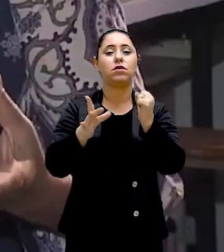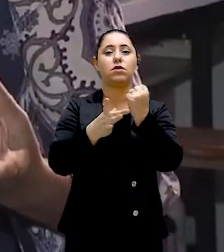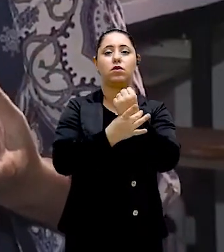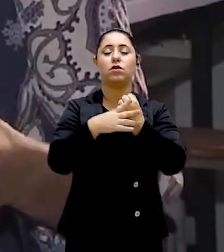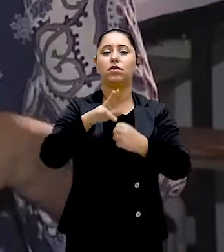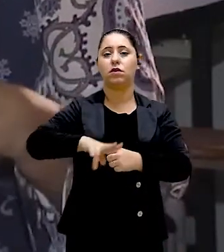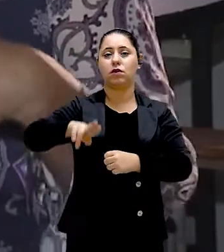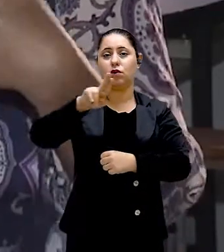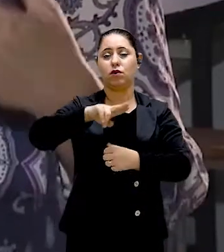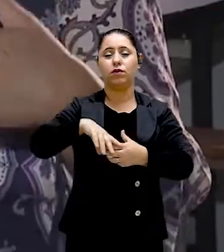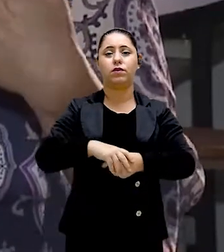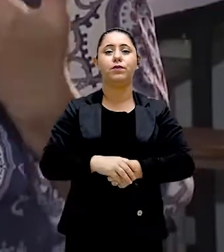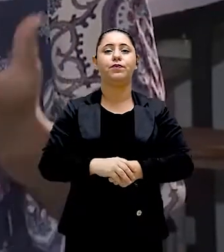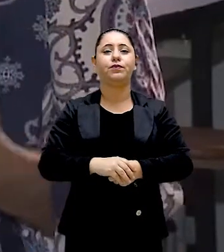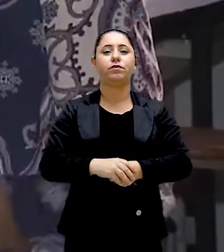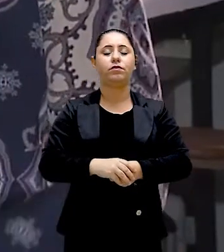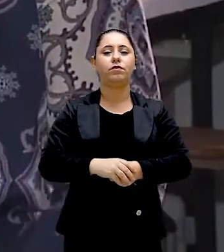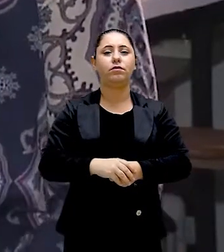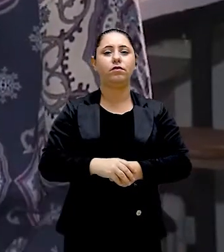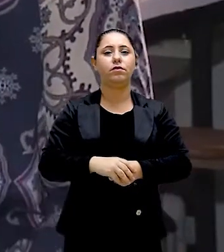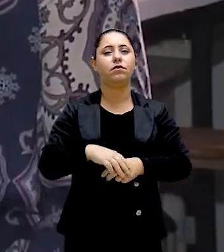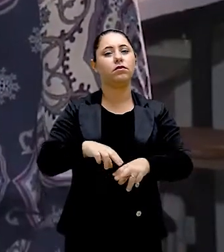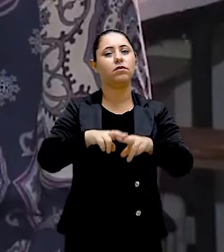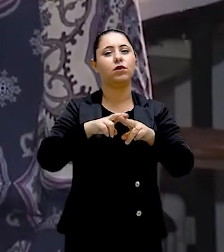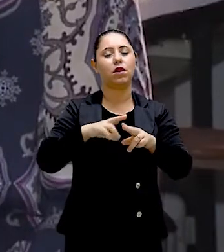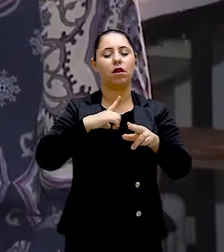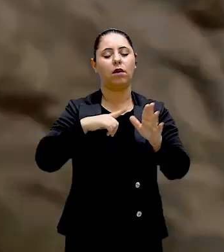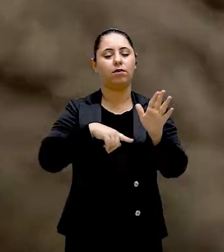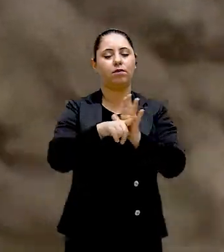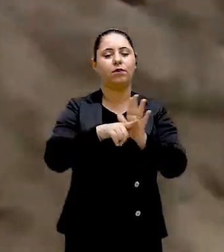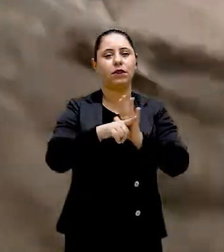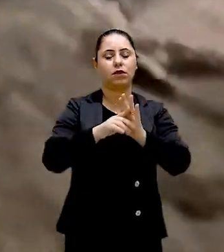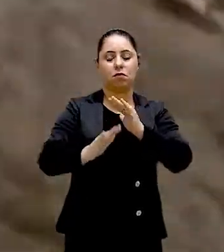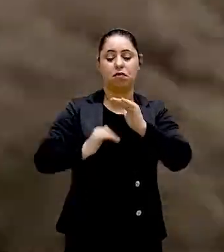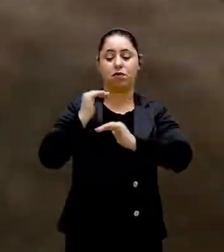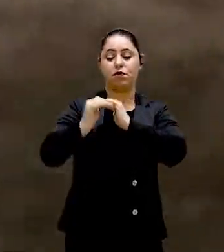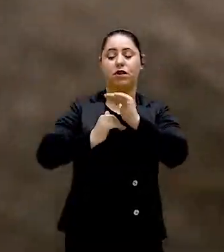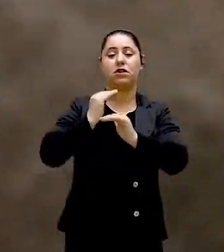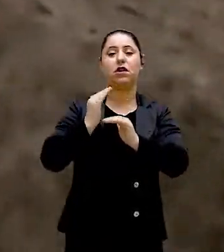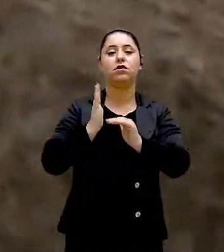dele. Então nós já estamos com uma pesquisa bastante avançada.